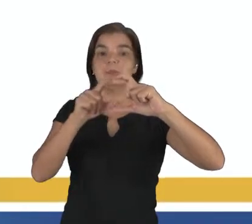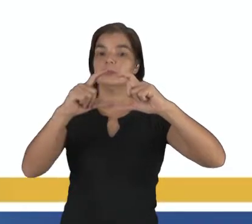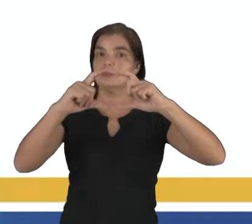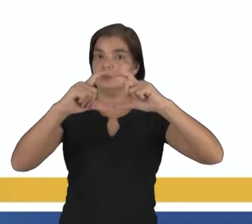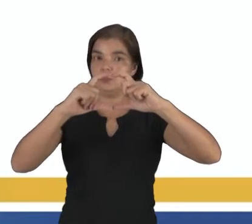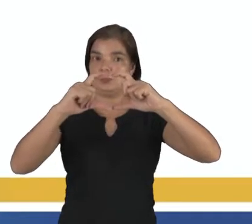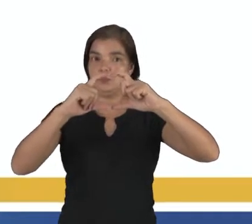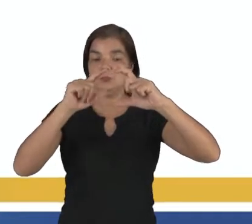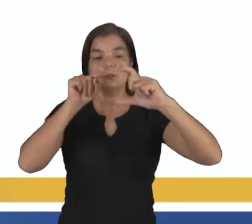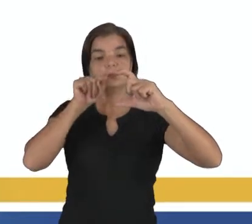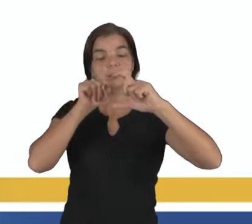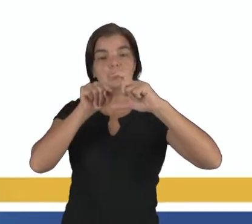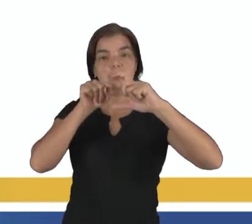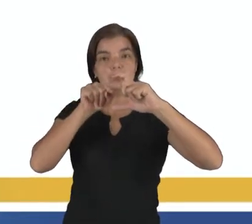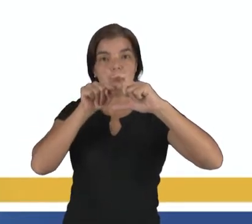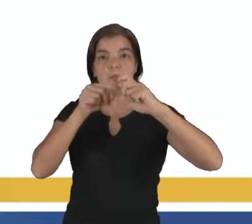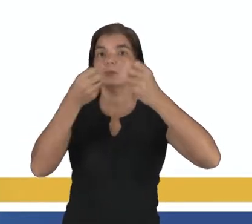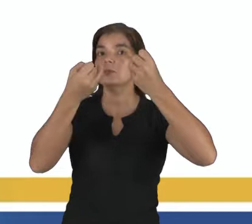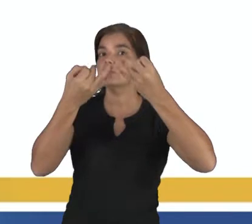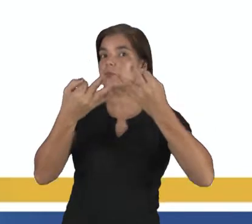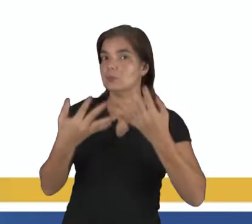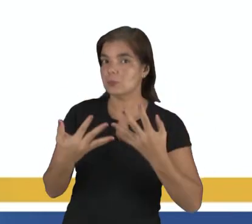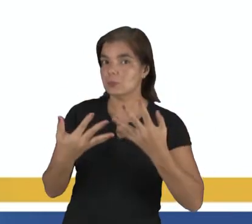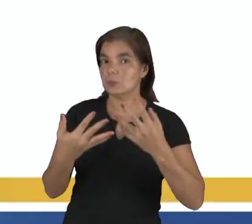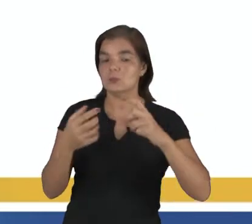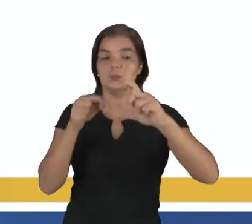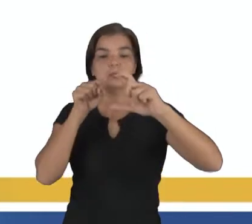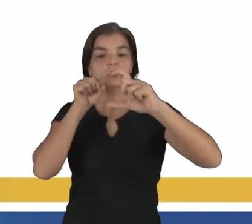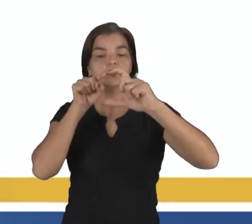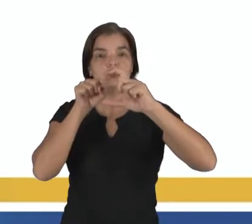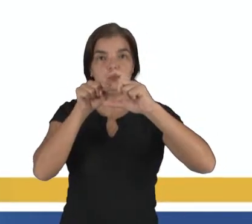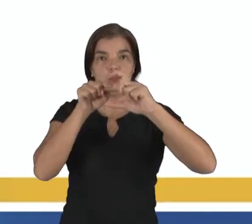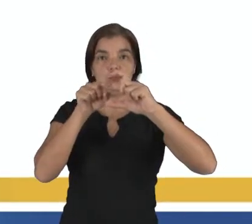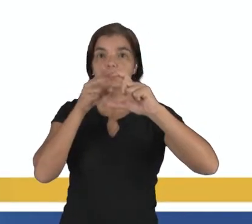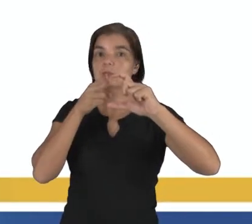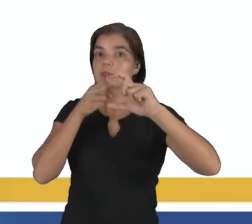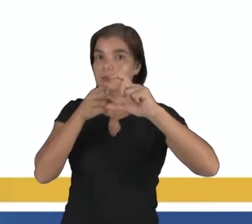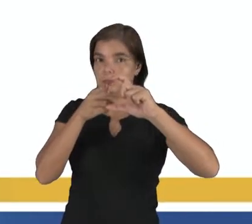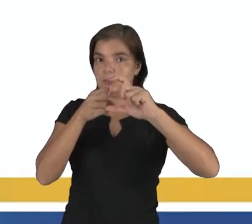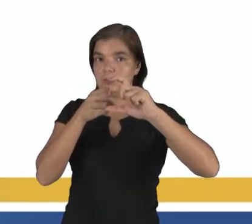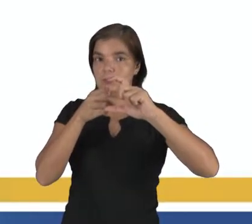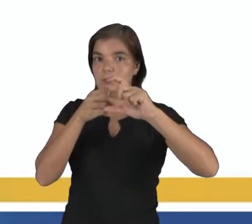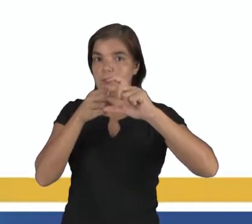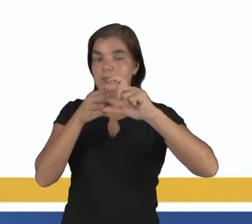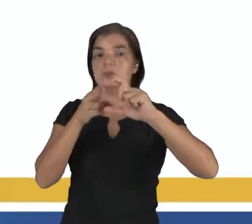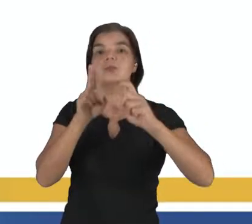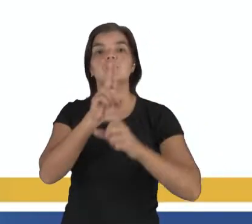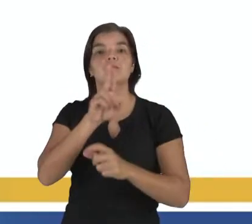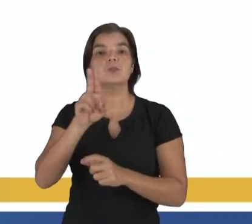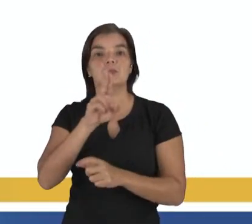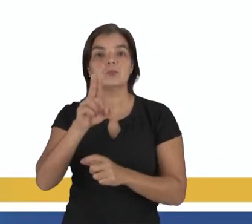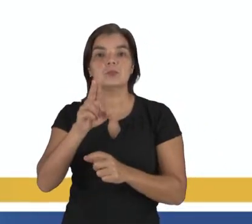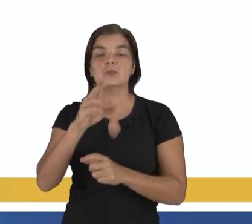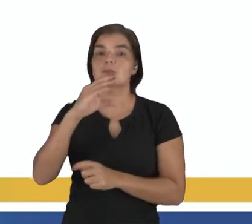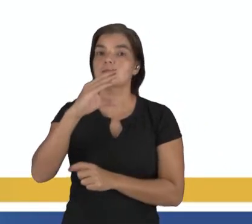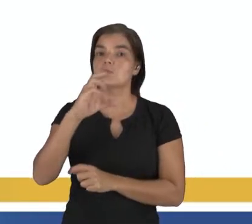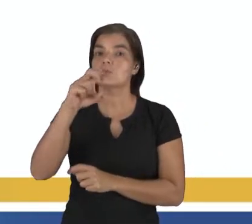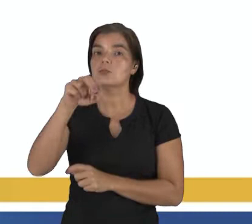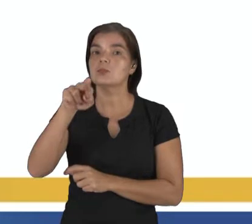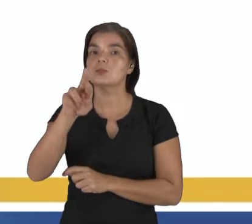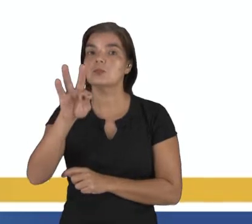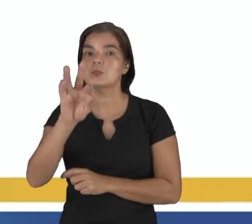tá? É desse ponto que nós estamos falando. Um ponto fixo, chamado de centro